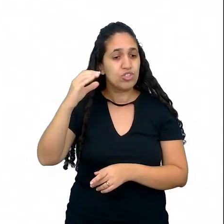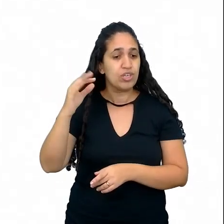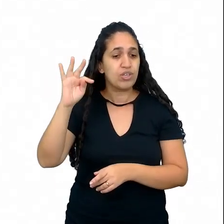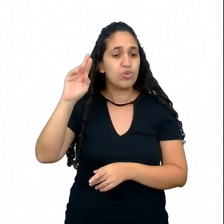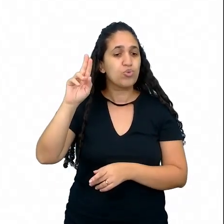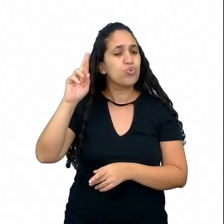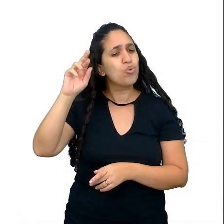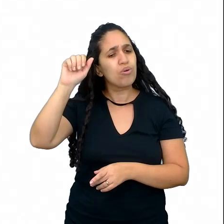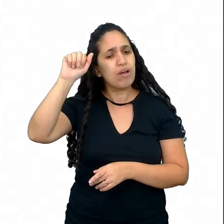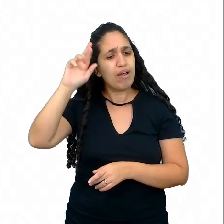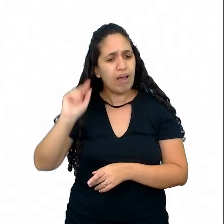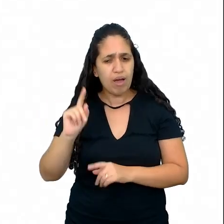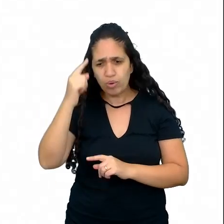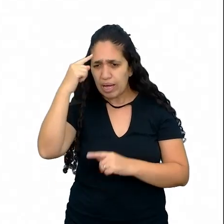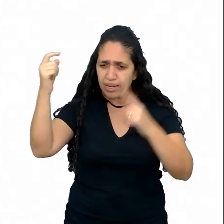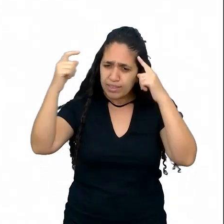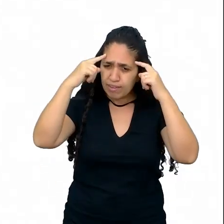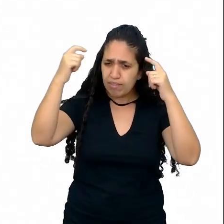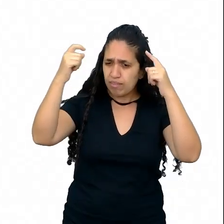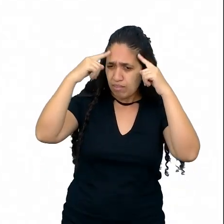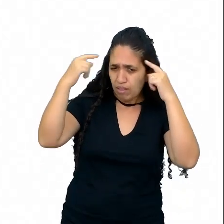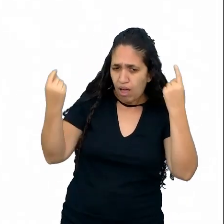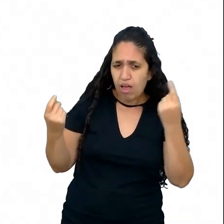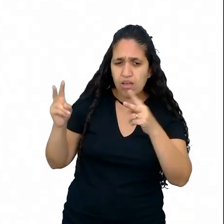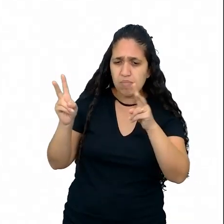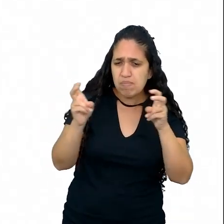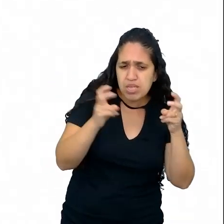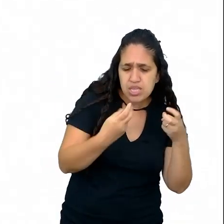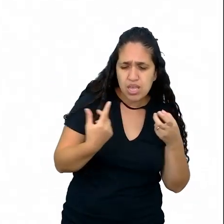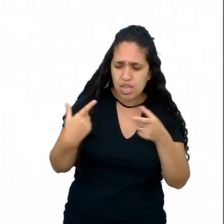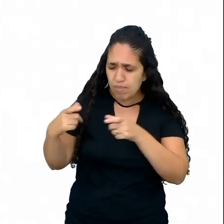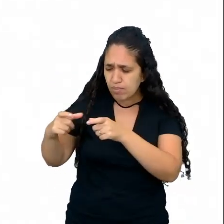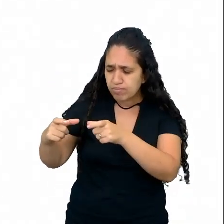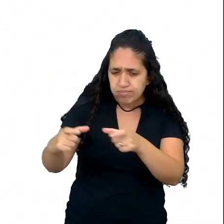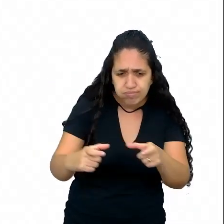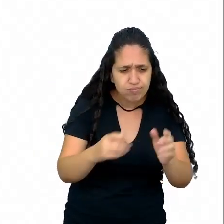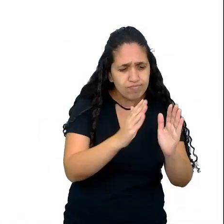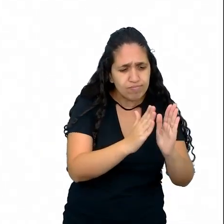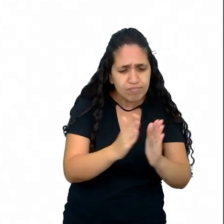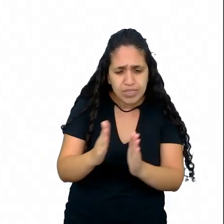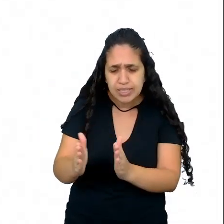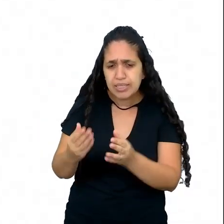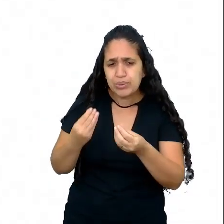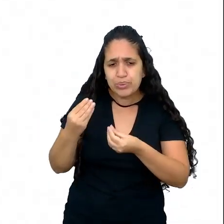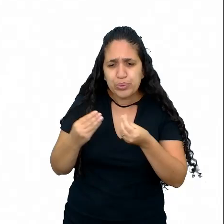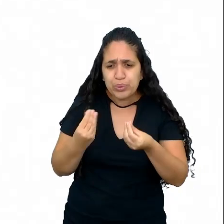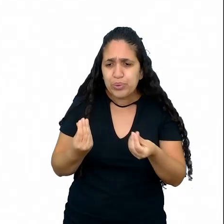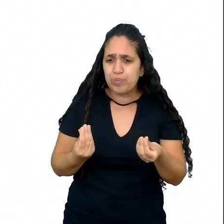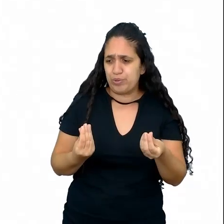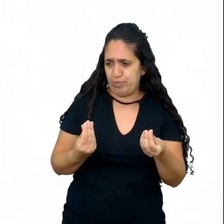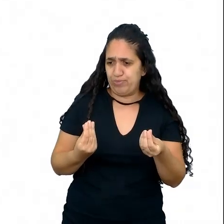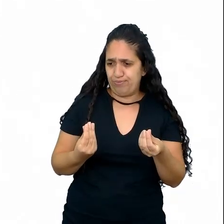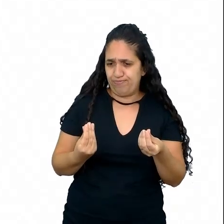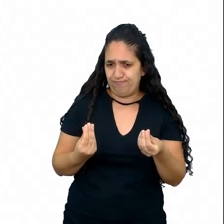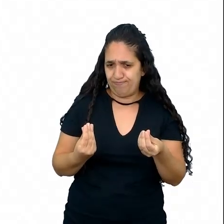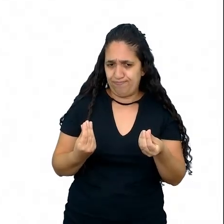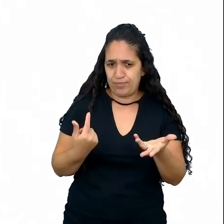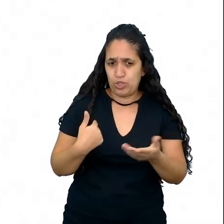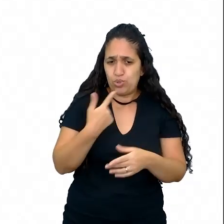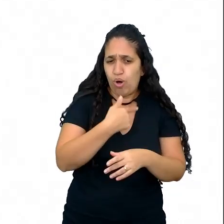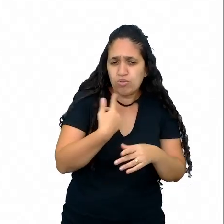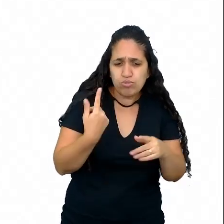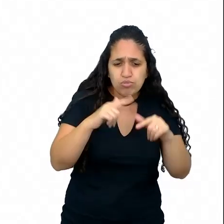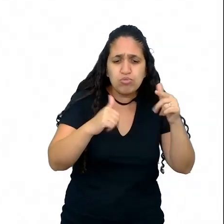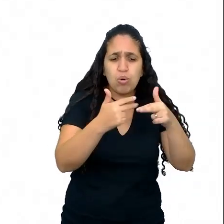trabalhar com ideias, para a gente poder ver como funcionam esses tipos, esses padrões, ou seja, como que a gente vai supor isso aí, como que a gente vai trabalhar com isso? Quais são os nossos